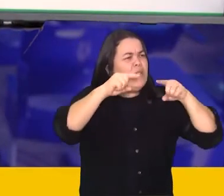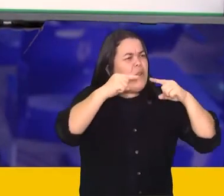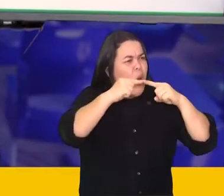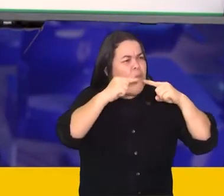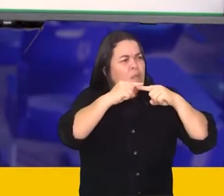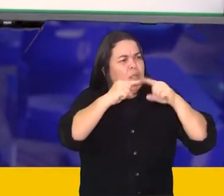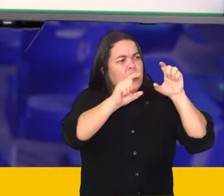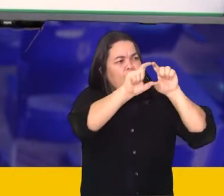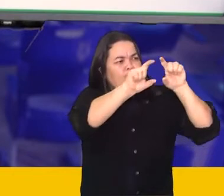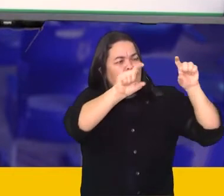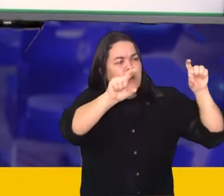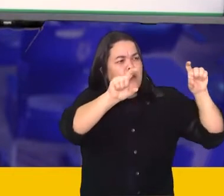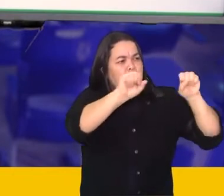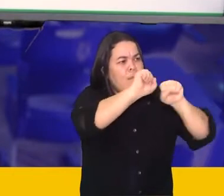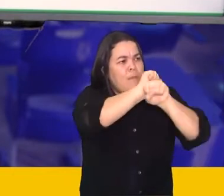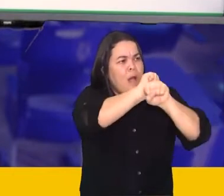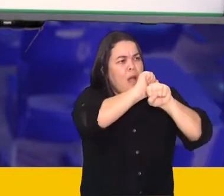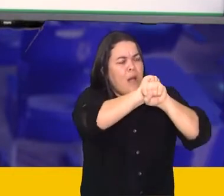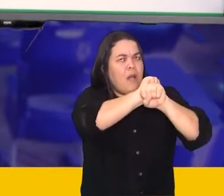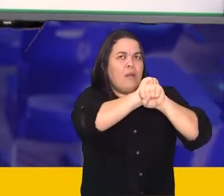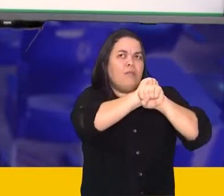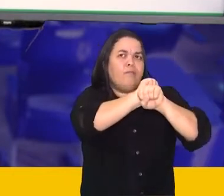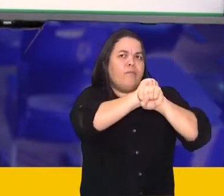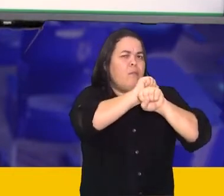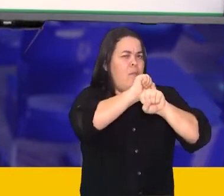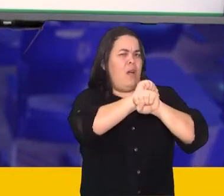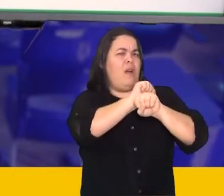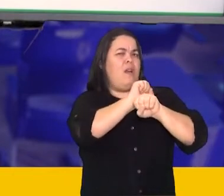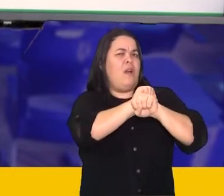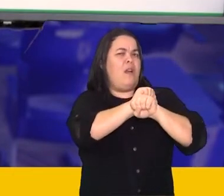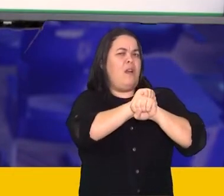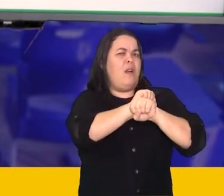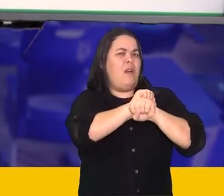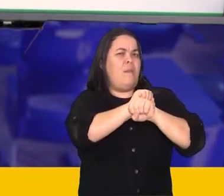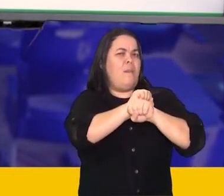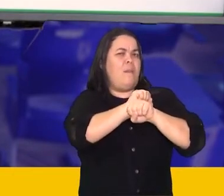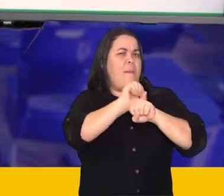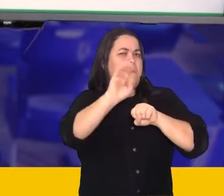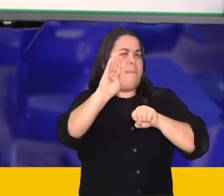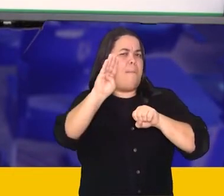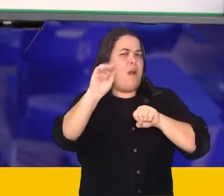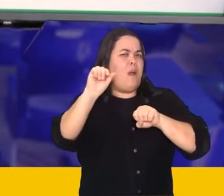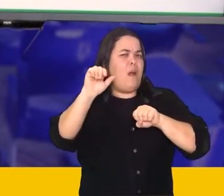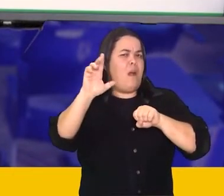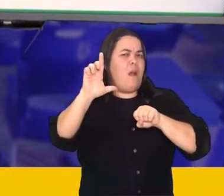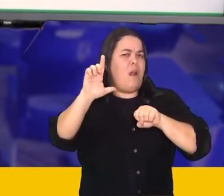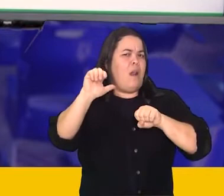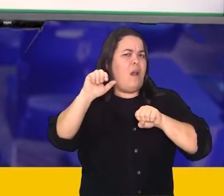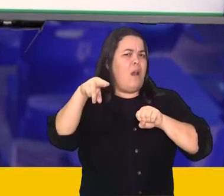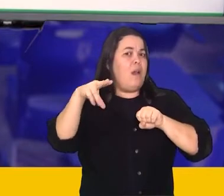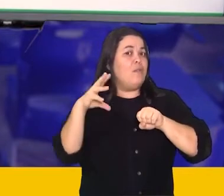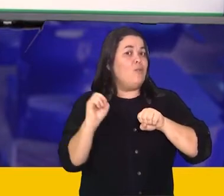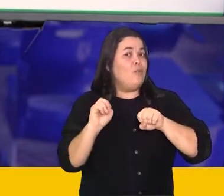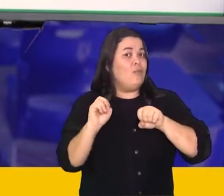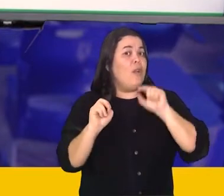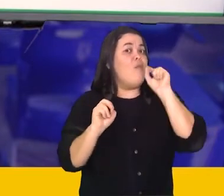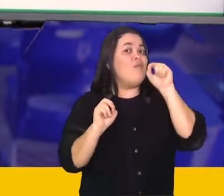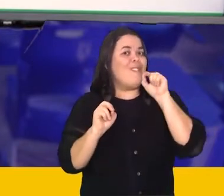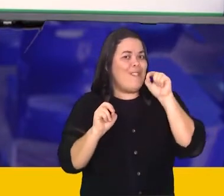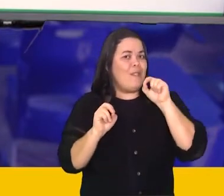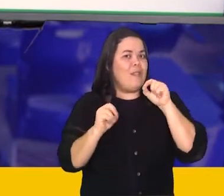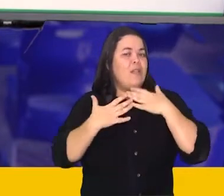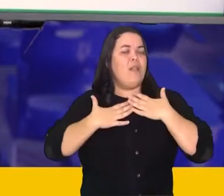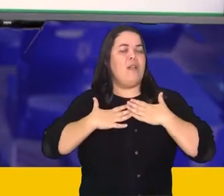caso, parar para um balanço, na interpretação aqui do desenho, foi relaxar, dar um